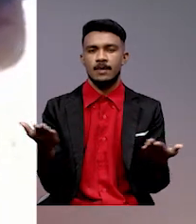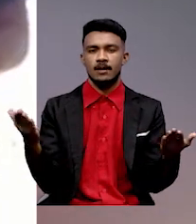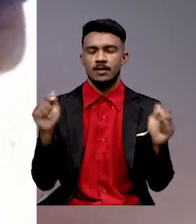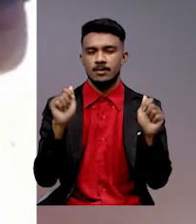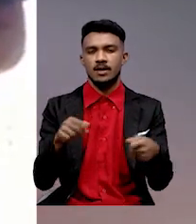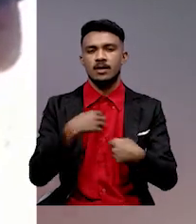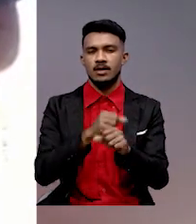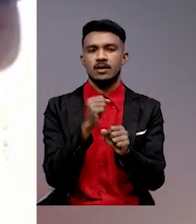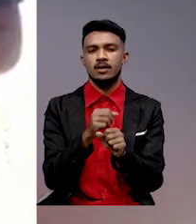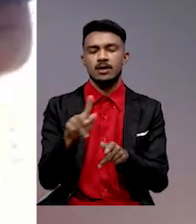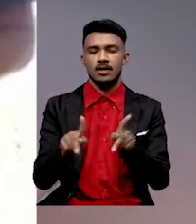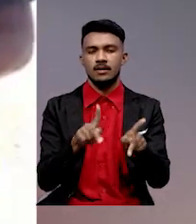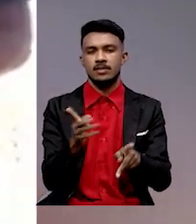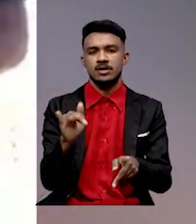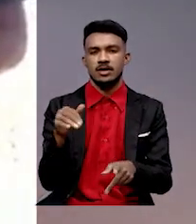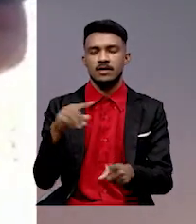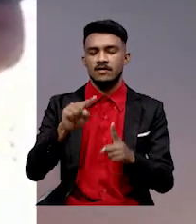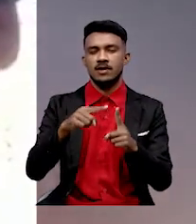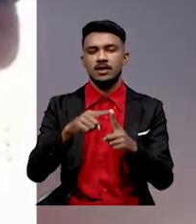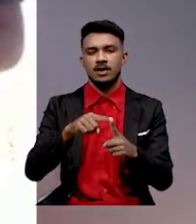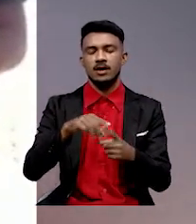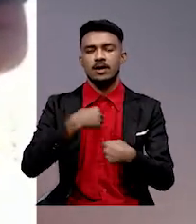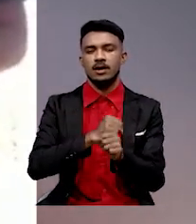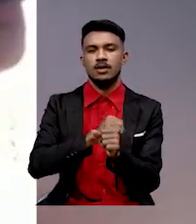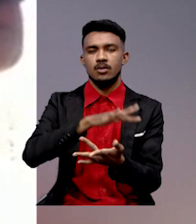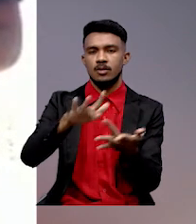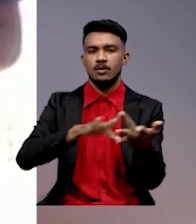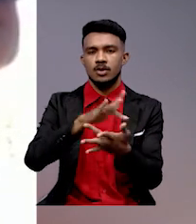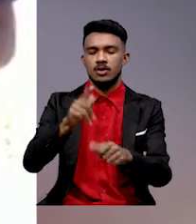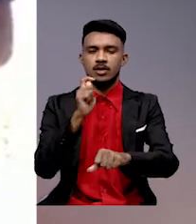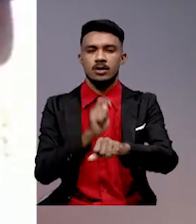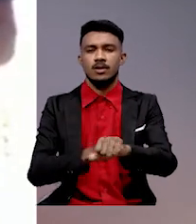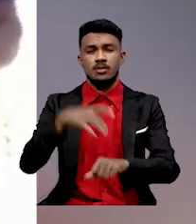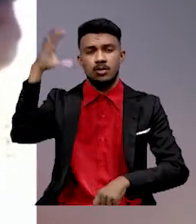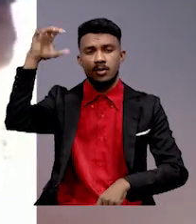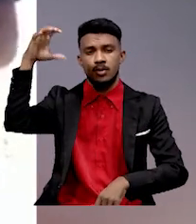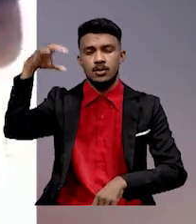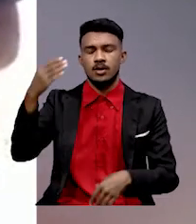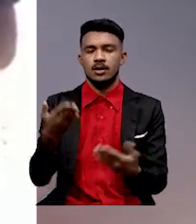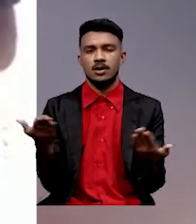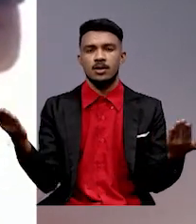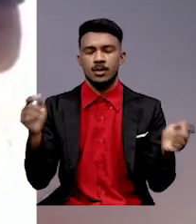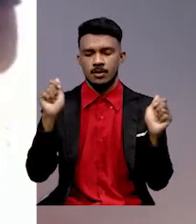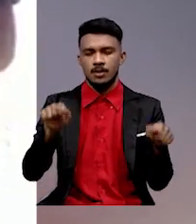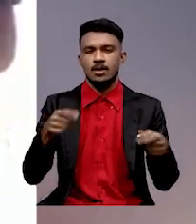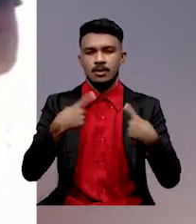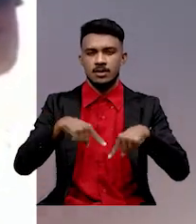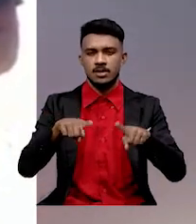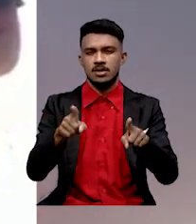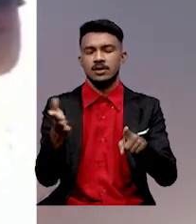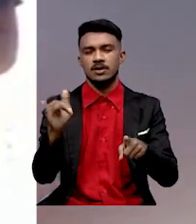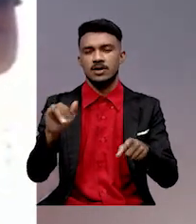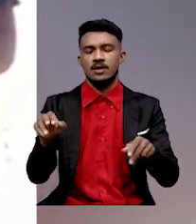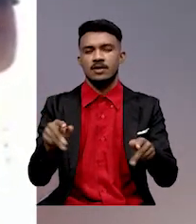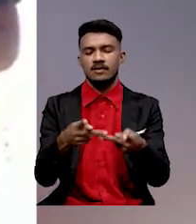prejudica e teme povo sira wajira alo movimentação e a tempo udan, nebe bele arrisca sira ba sirne vida